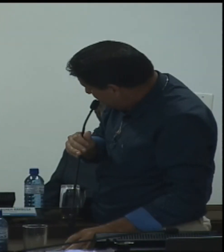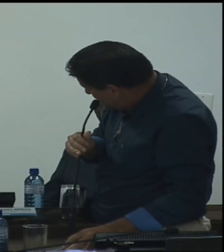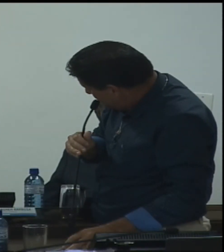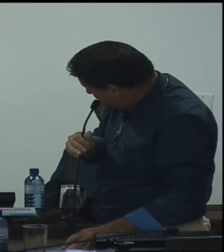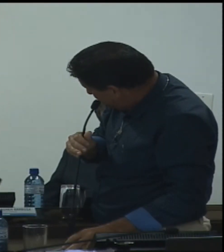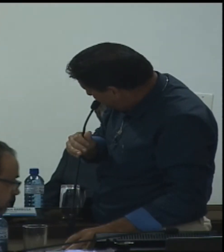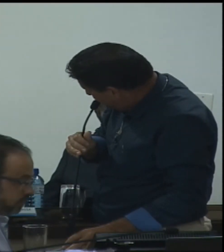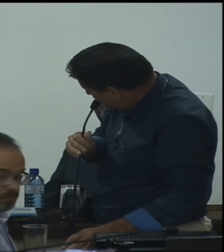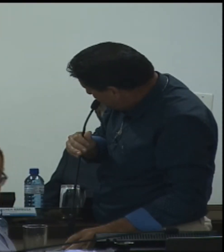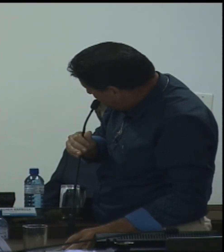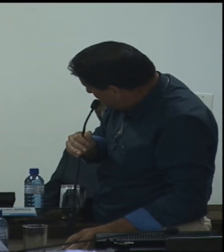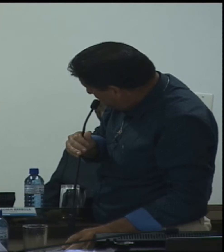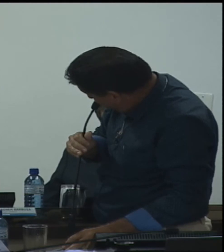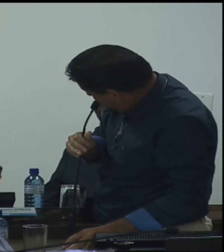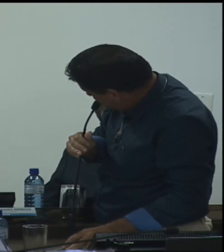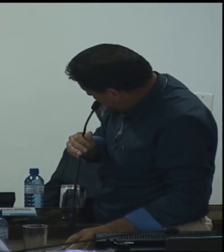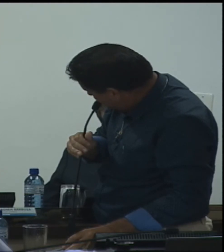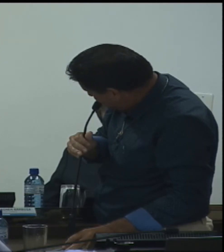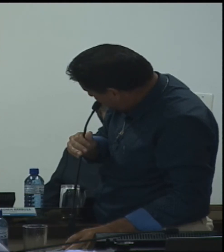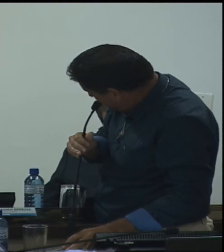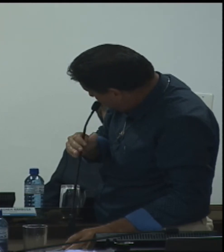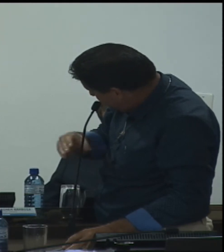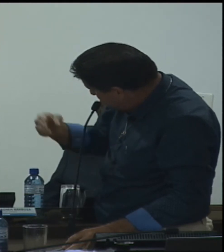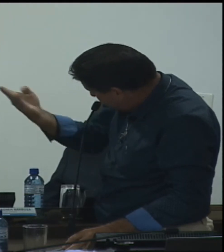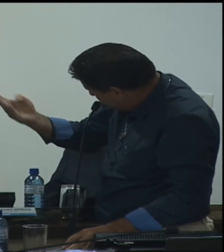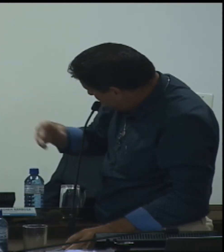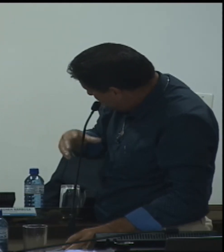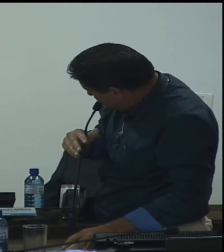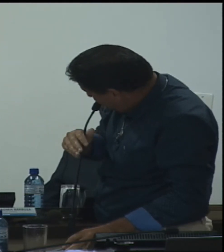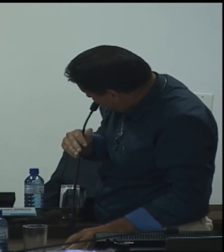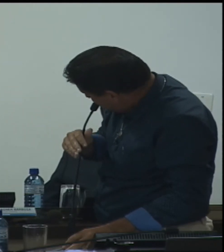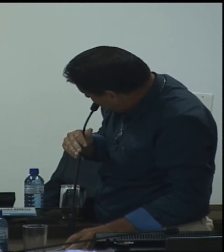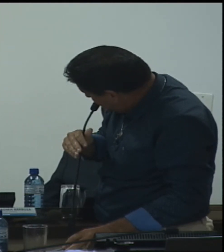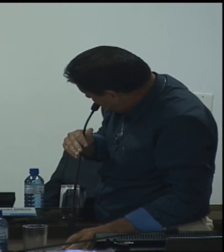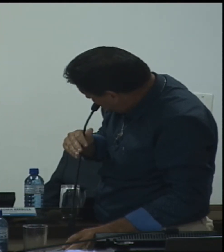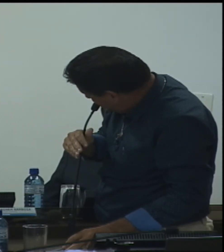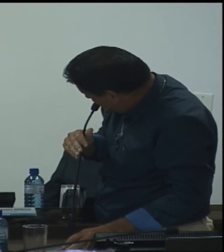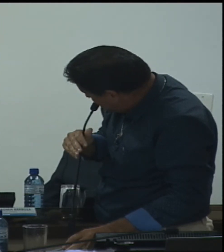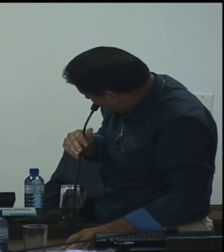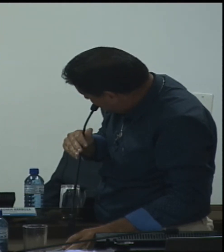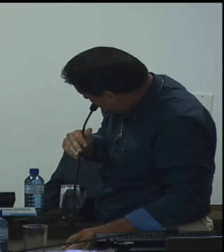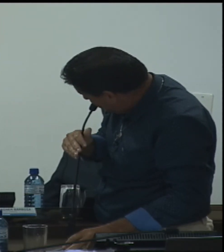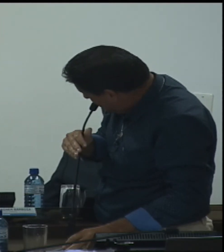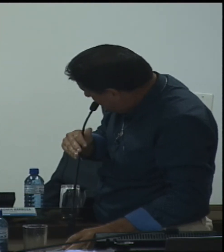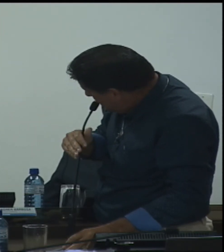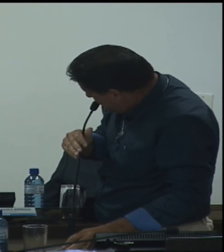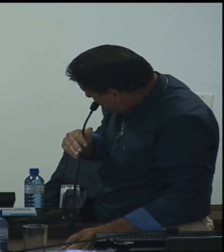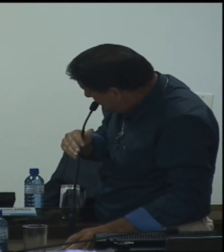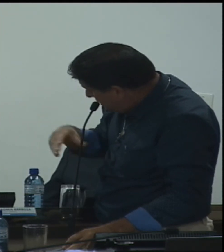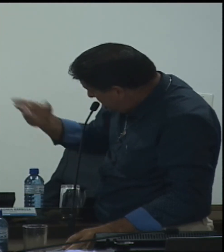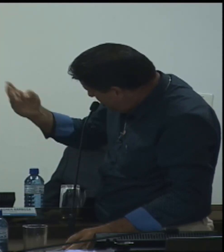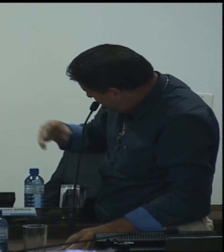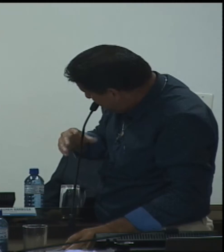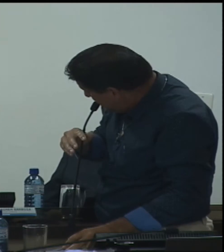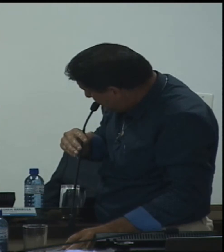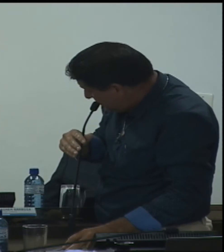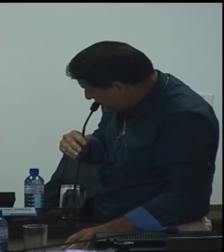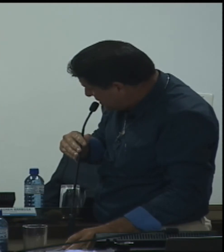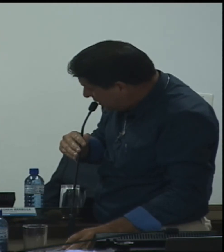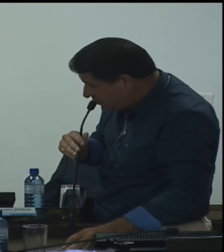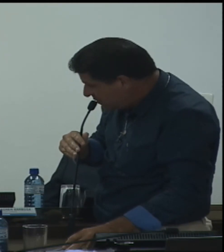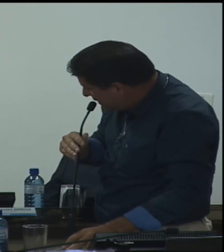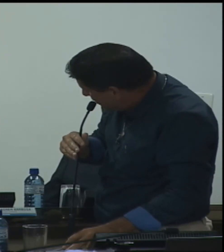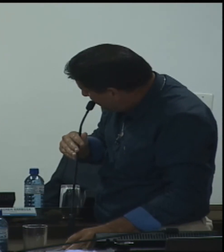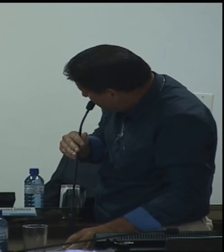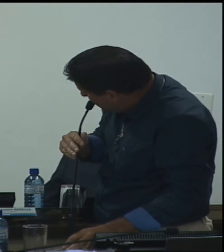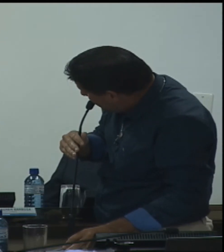você preferir, pode enviar um ofício com essas perguntas para a gente estar fazendo quinta-feira ao secretário. E será um prazer receber